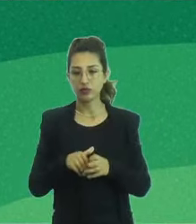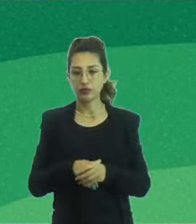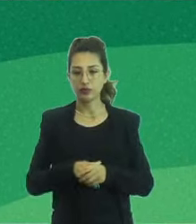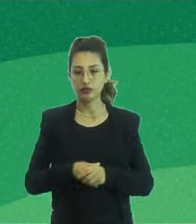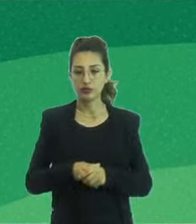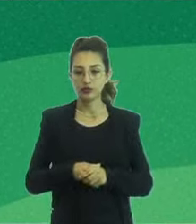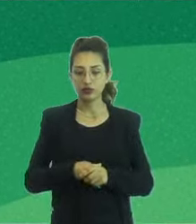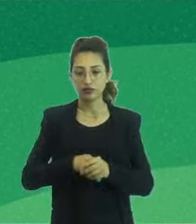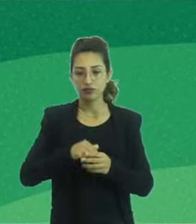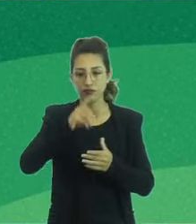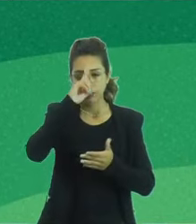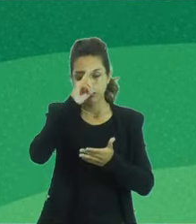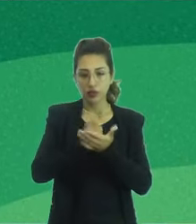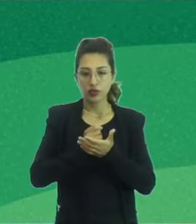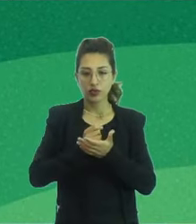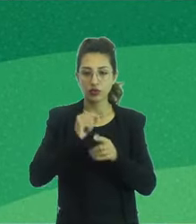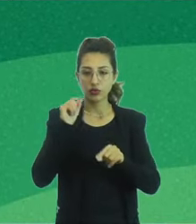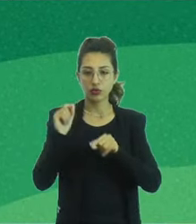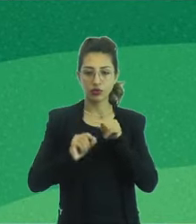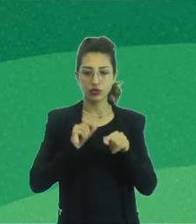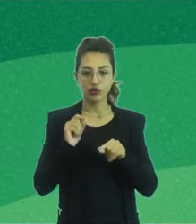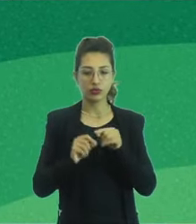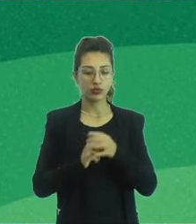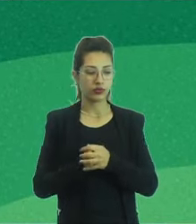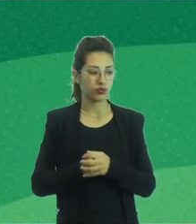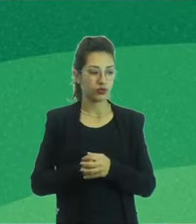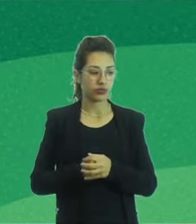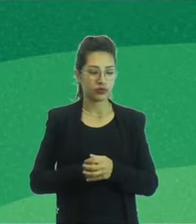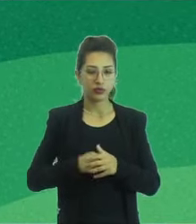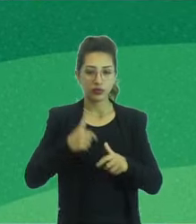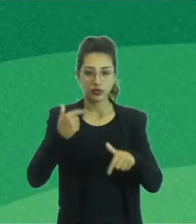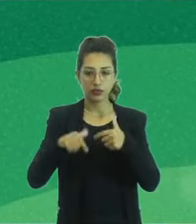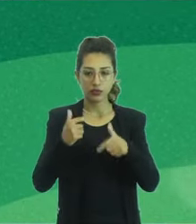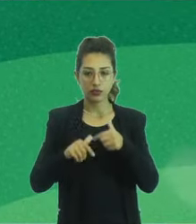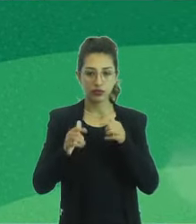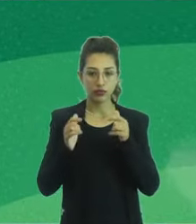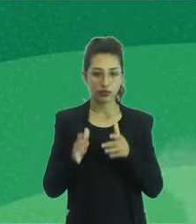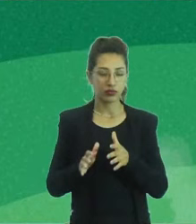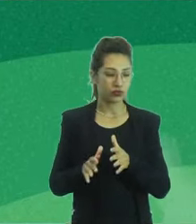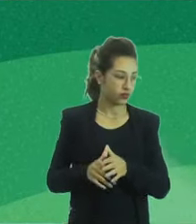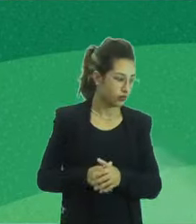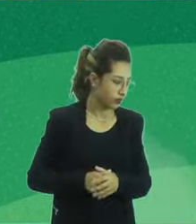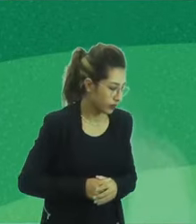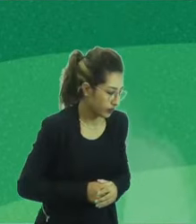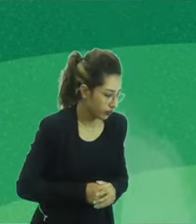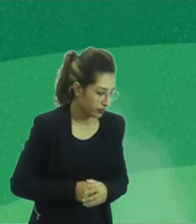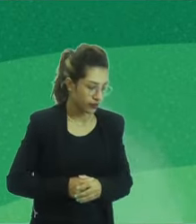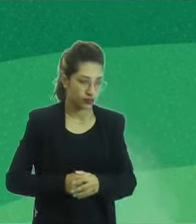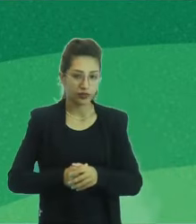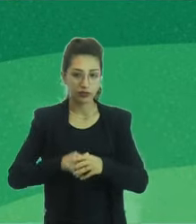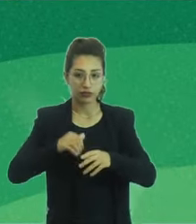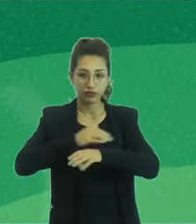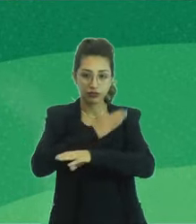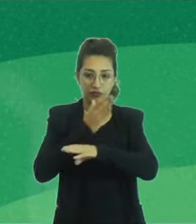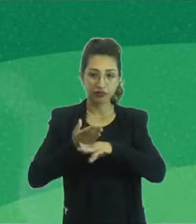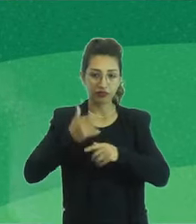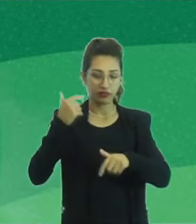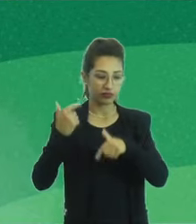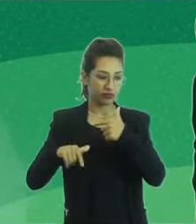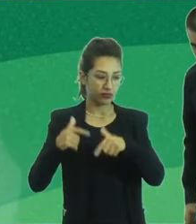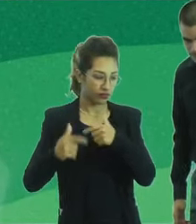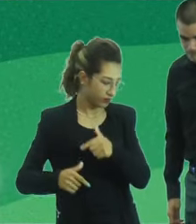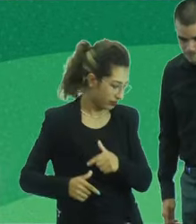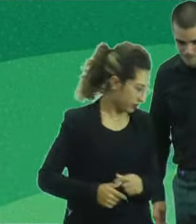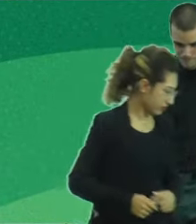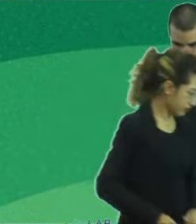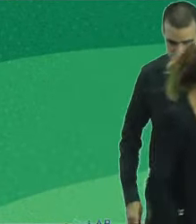e decidi que eu ia sair do trabalho ia fazer isso aí um tempo integral e aí eu ia virar o